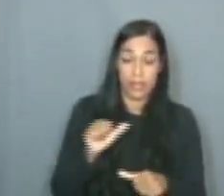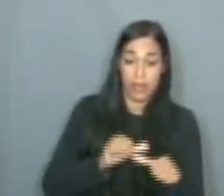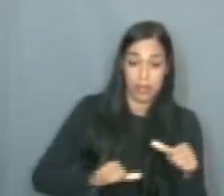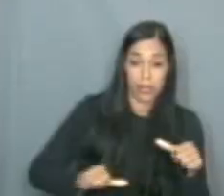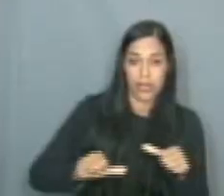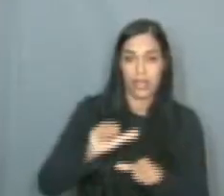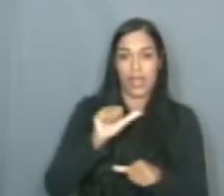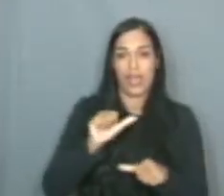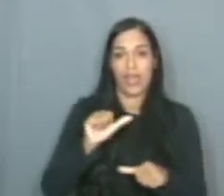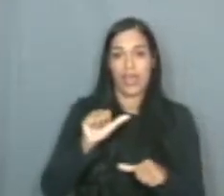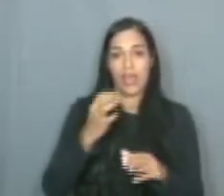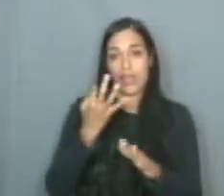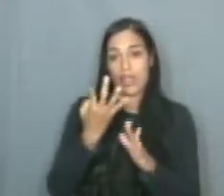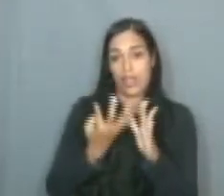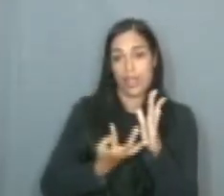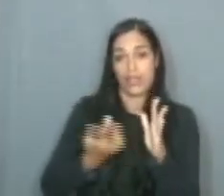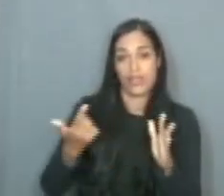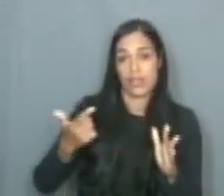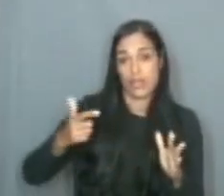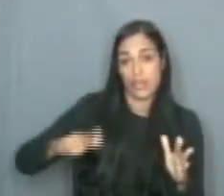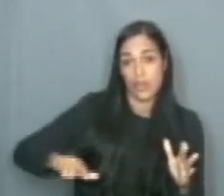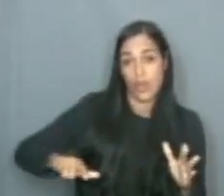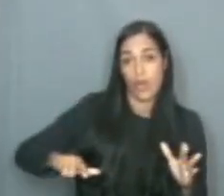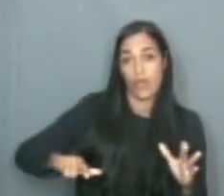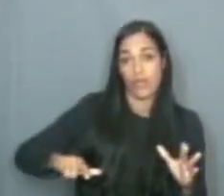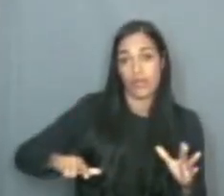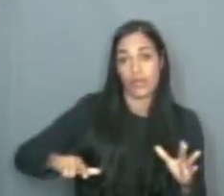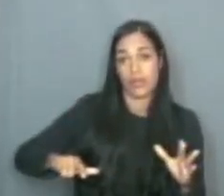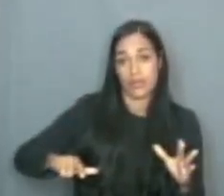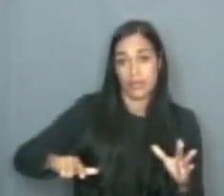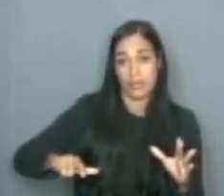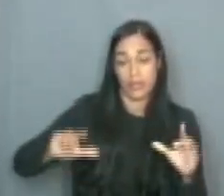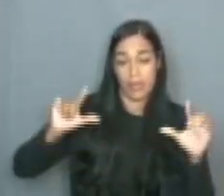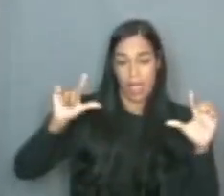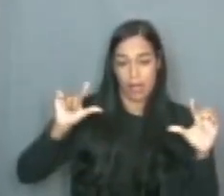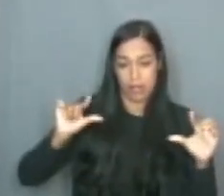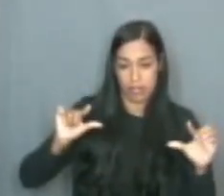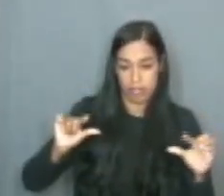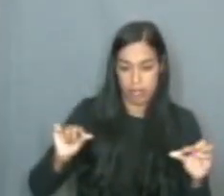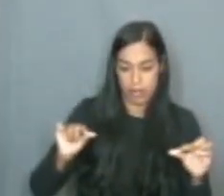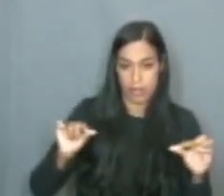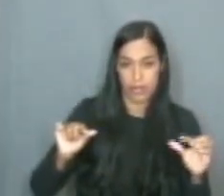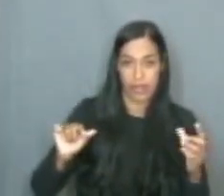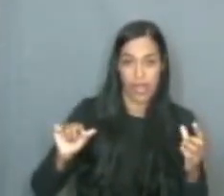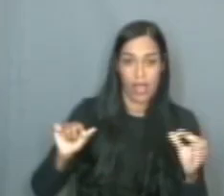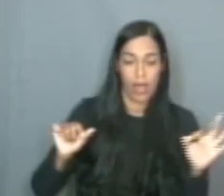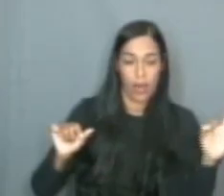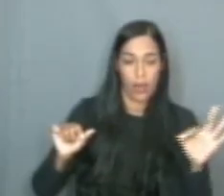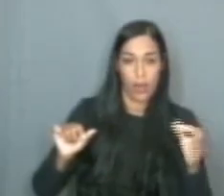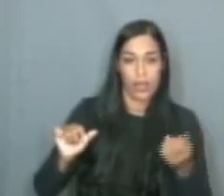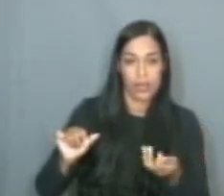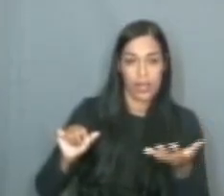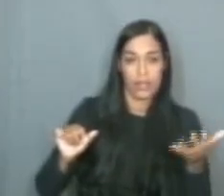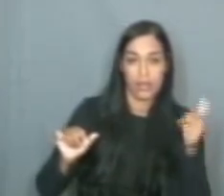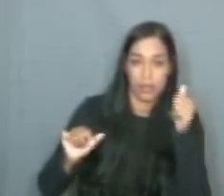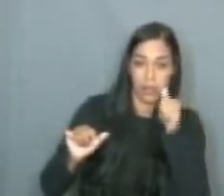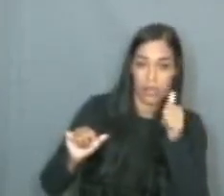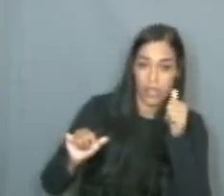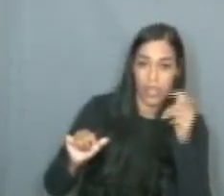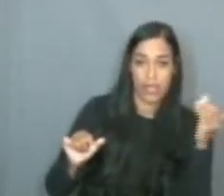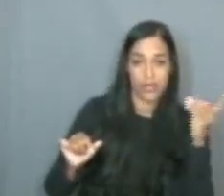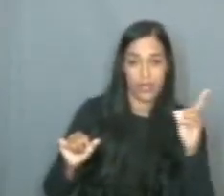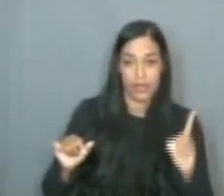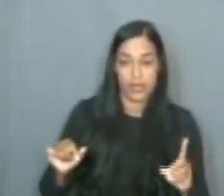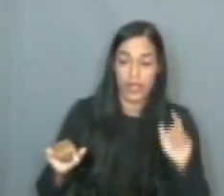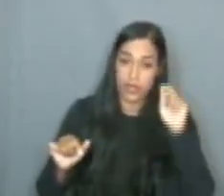mudar, escrever o texto de novo, abaixar um pouquinho só, para não ficar tão desigual assim para as pessoas que não são mulheres, deficientes ou